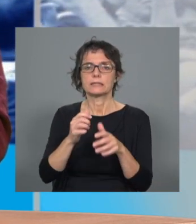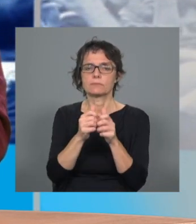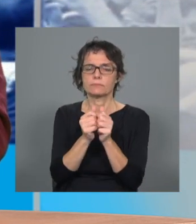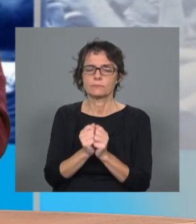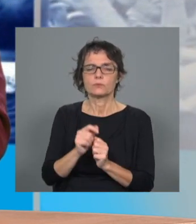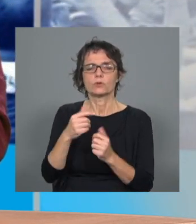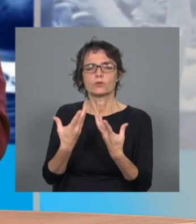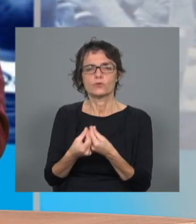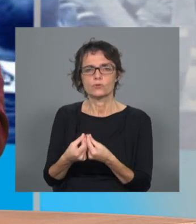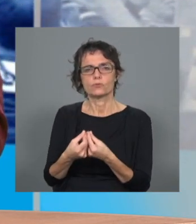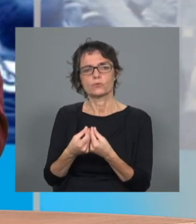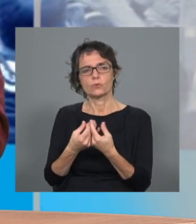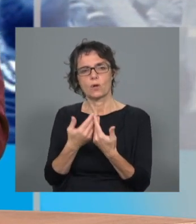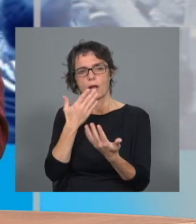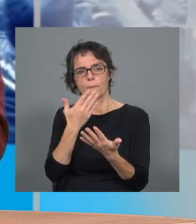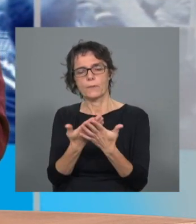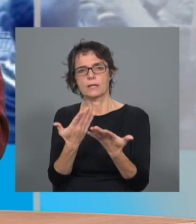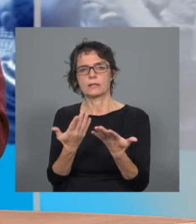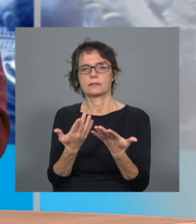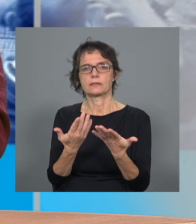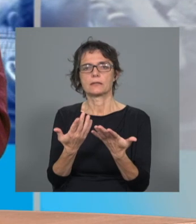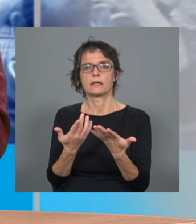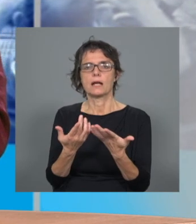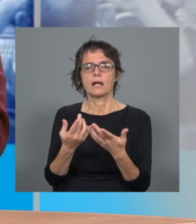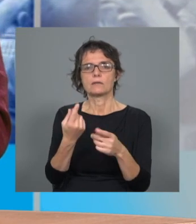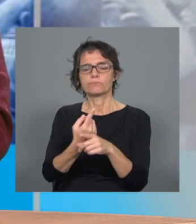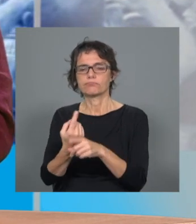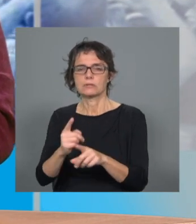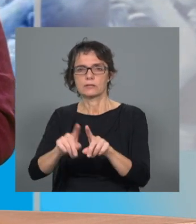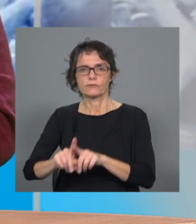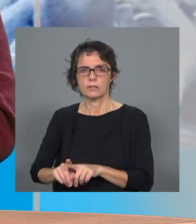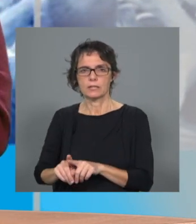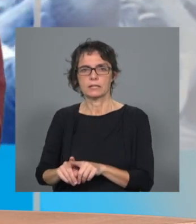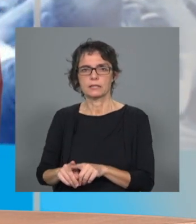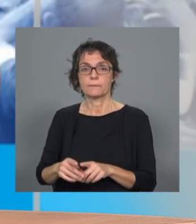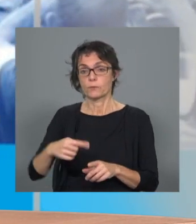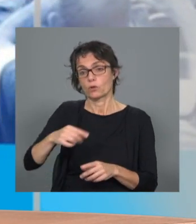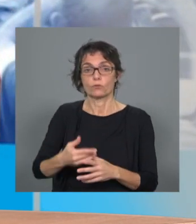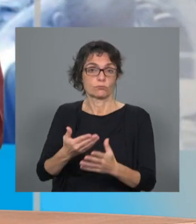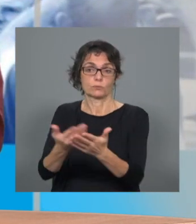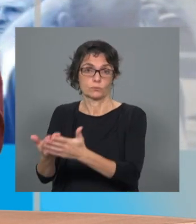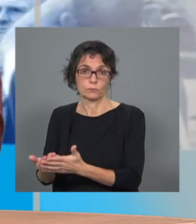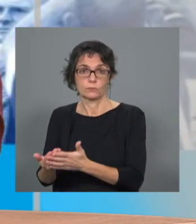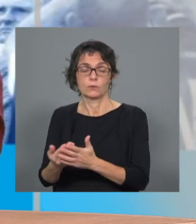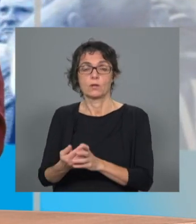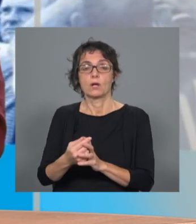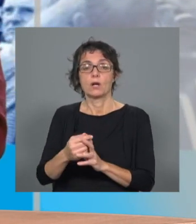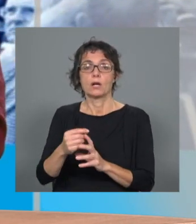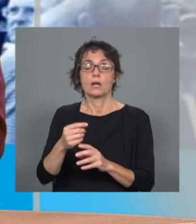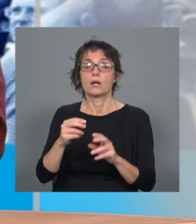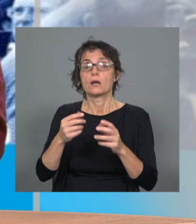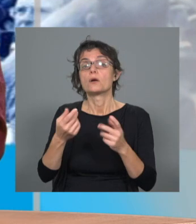várias perspectivas e de várias dinâmicas de mobilização que a Diocese está a promover, entre elas também o sentido